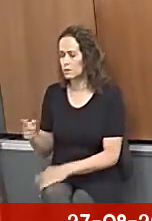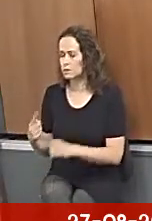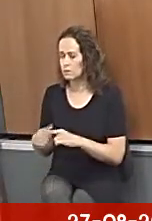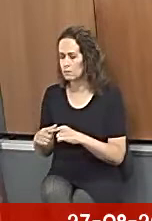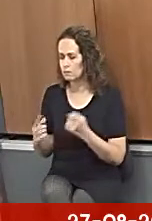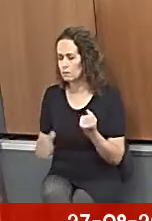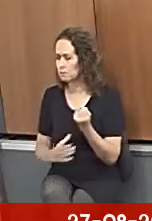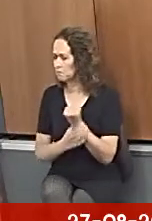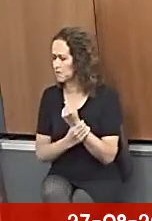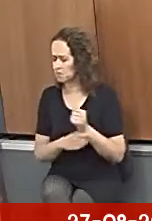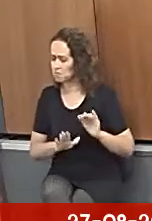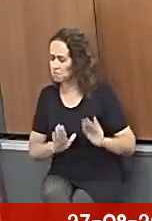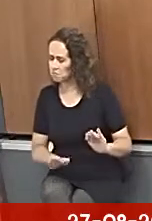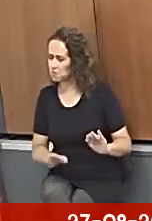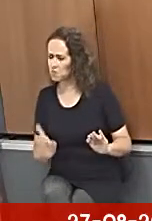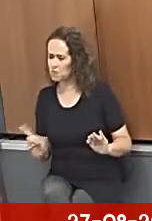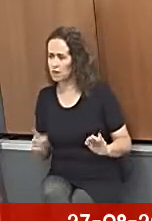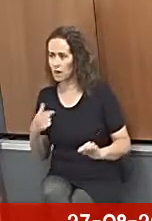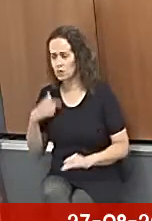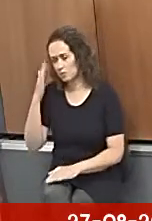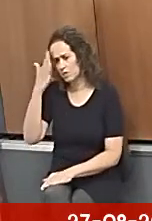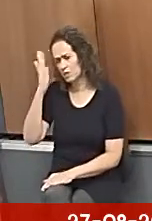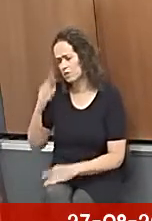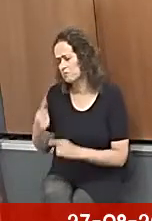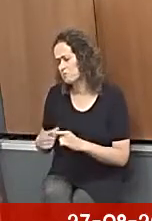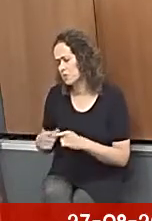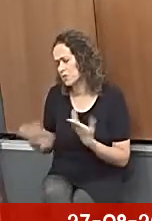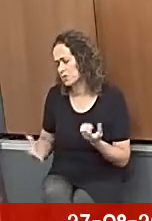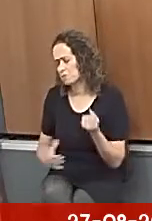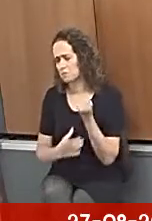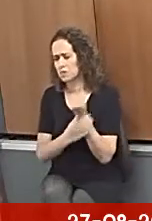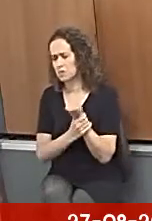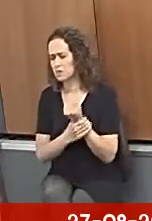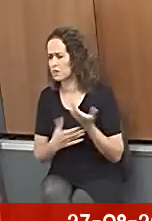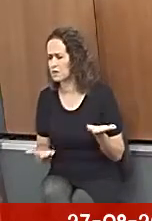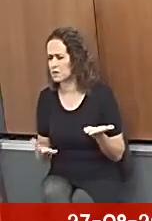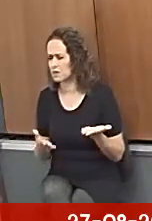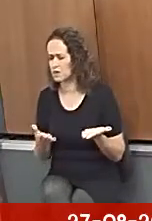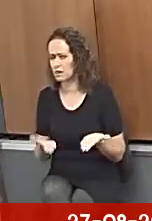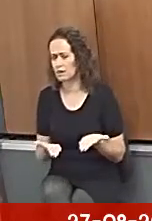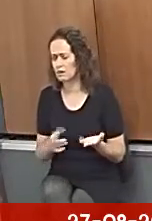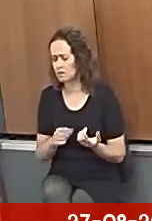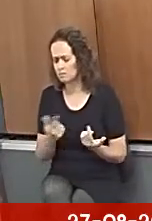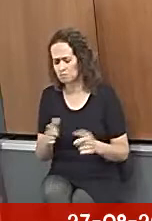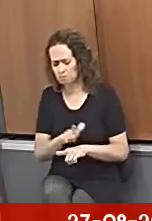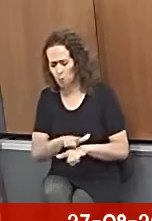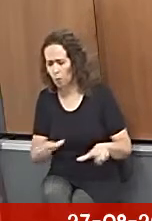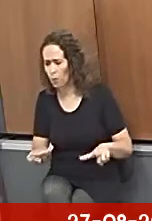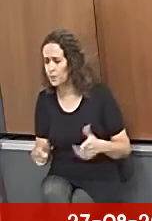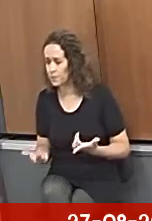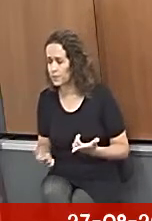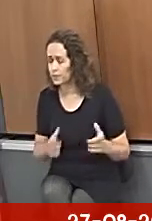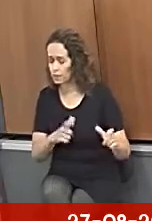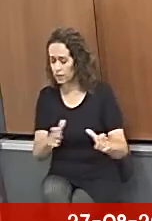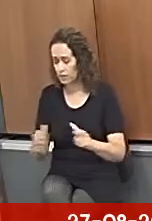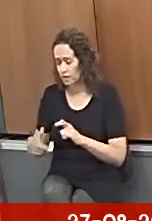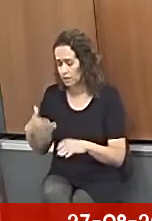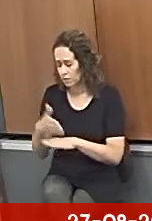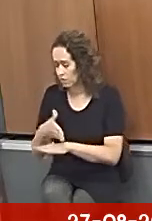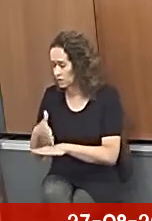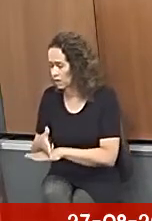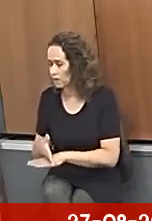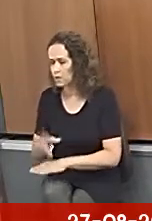até hoje não entendi qual é o papel dessa segurança de que eles retiram a gente de tudo quanto é lugar mas nos lugares de acesso eles nunca